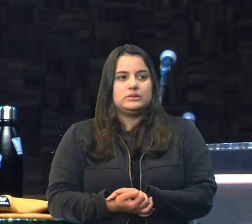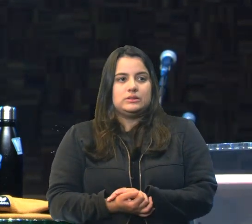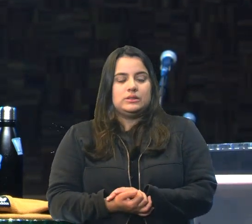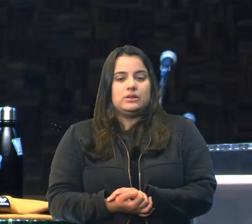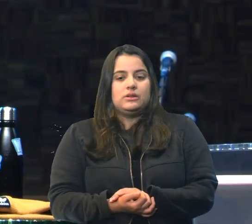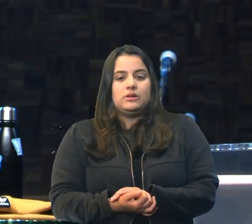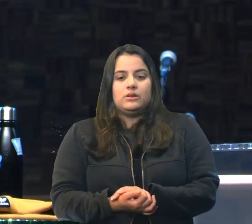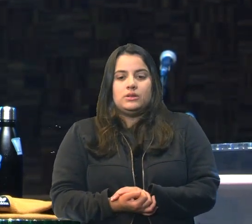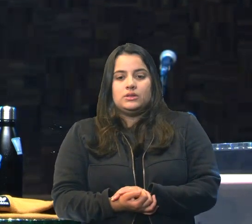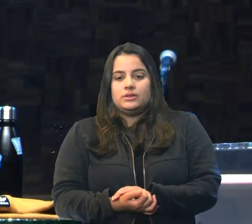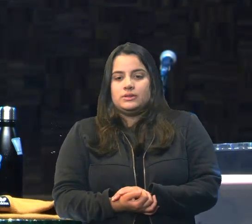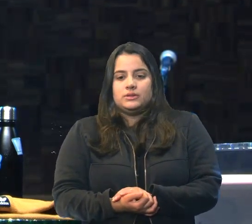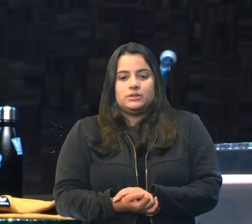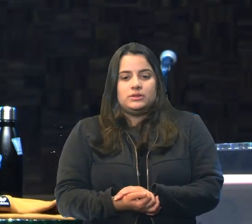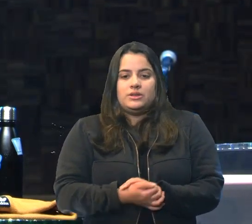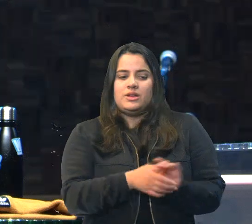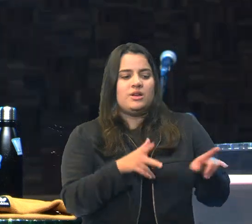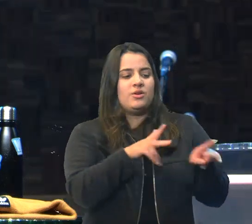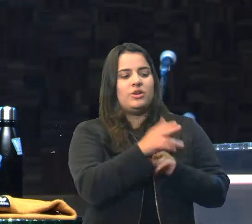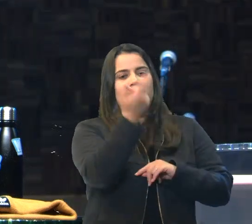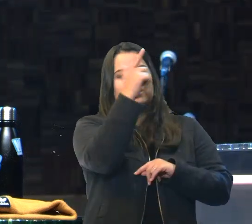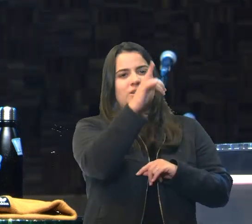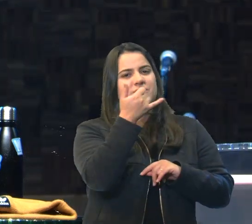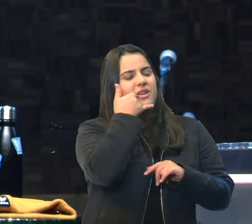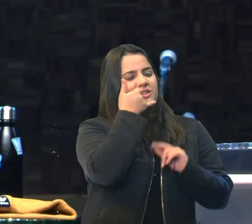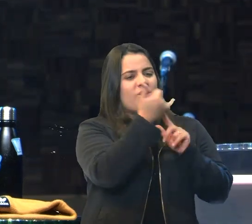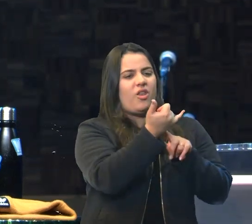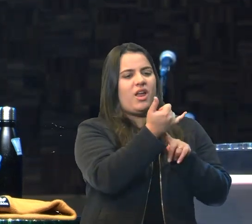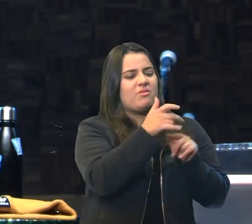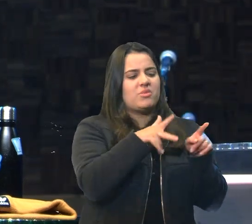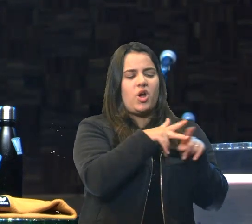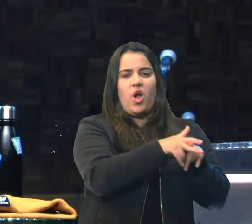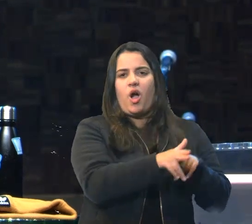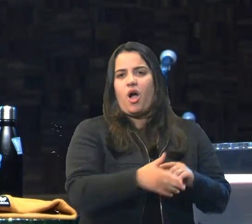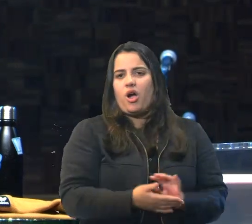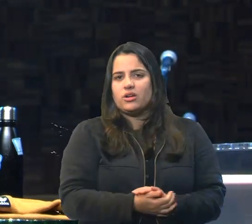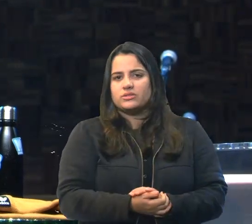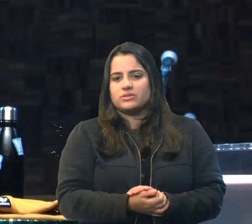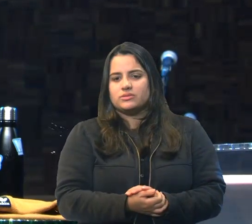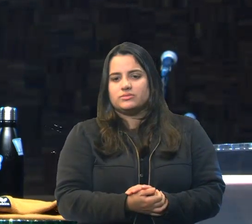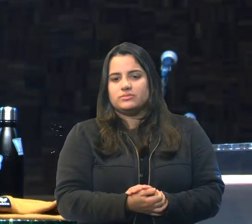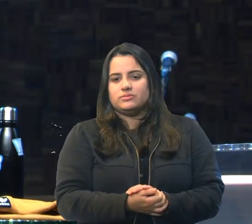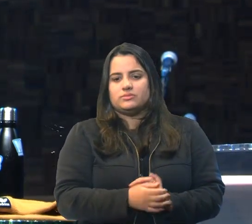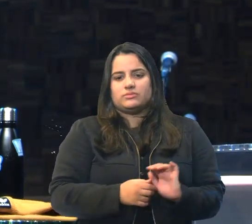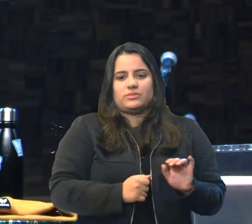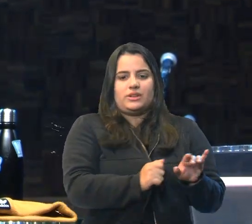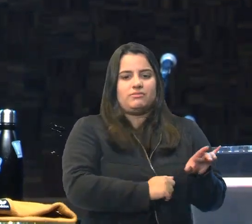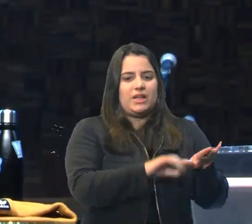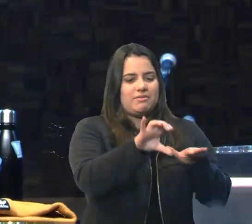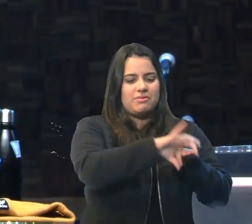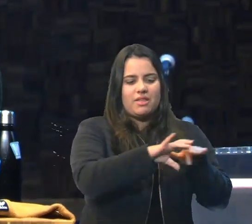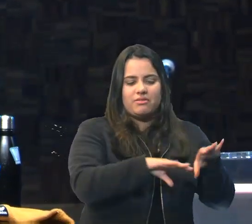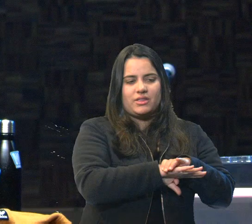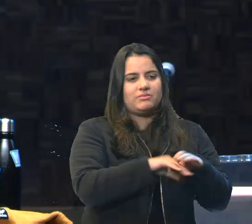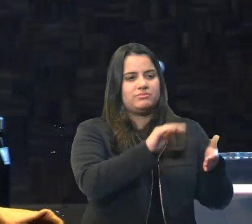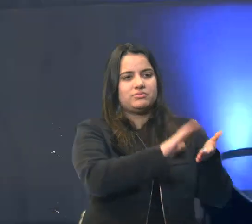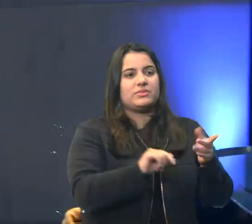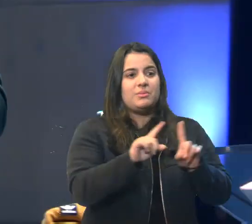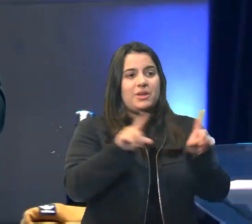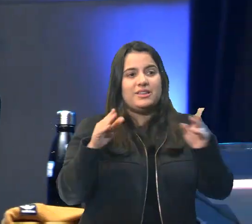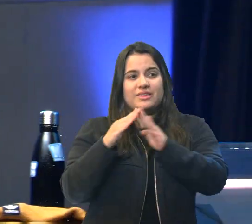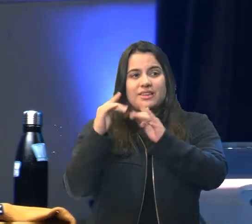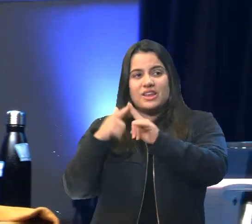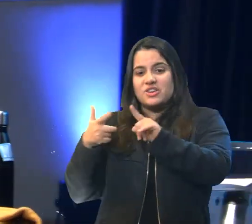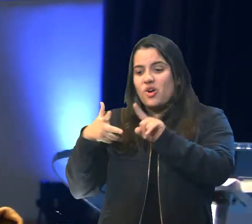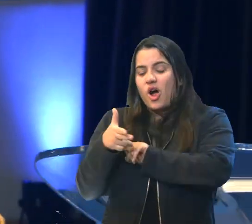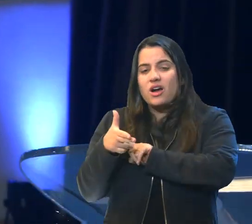Corta outra coisa, irmão. Deixa ele sem celular uma semana. Deixa ele andar sem tênis. Mas não corta a igreja!